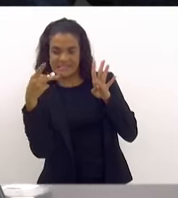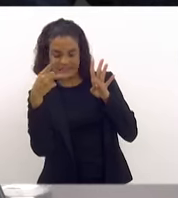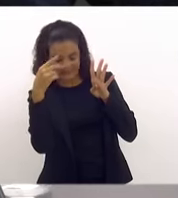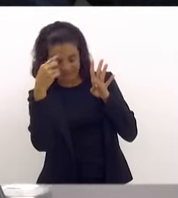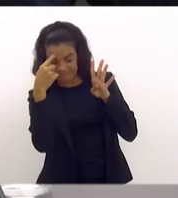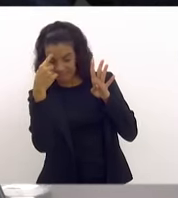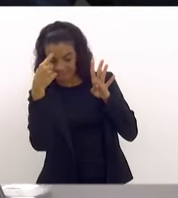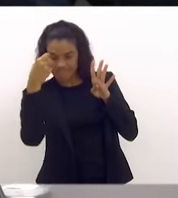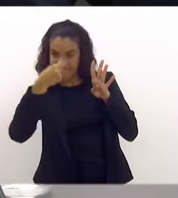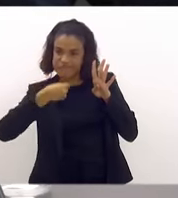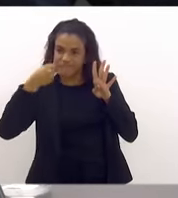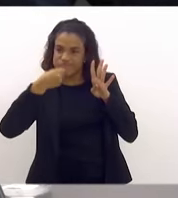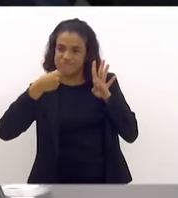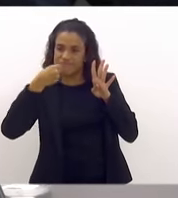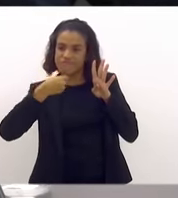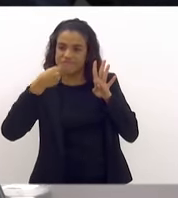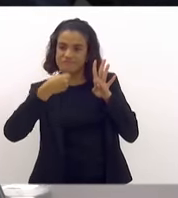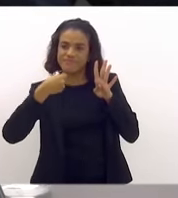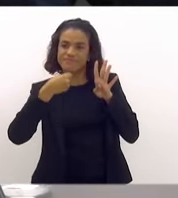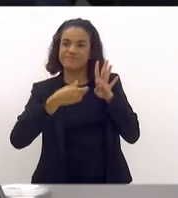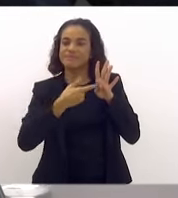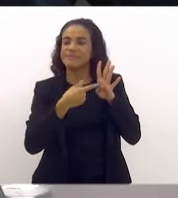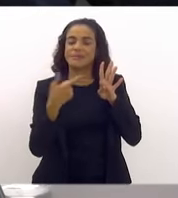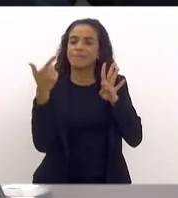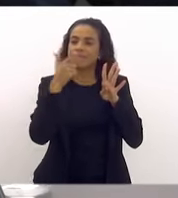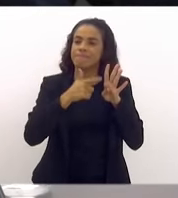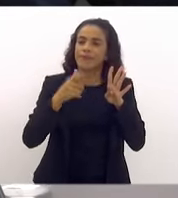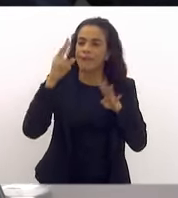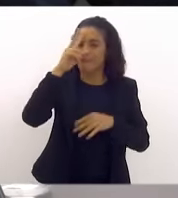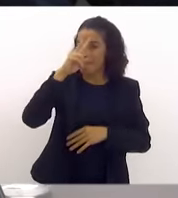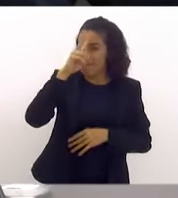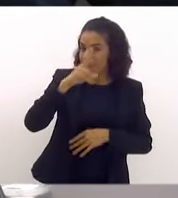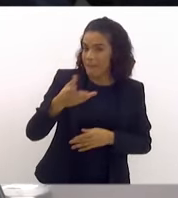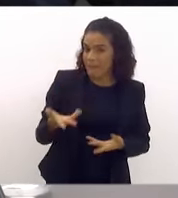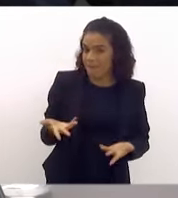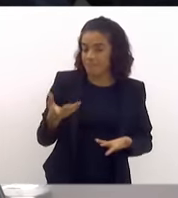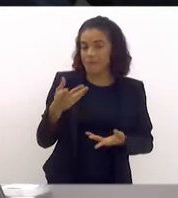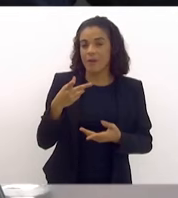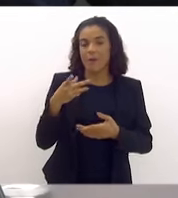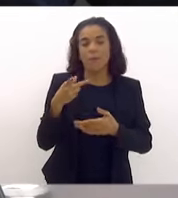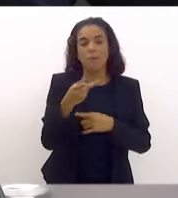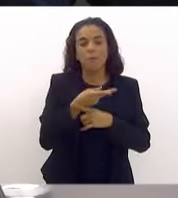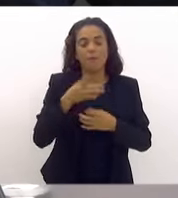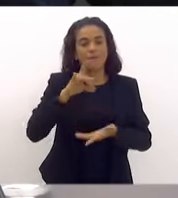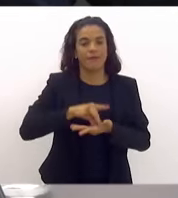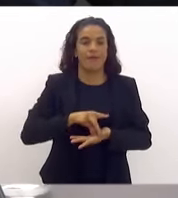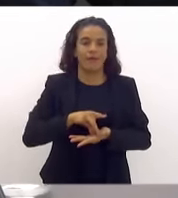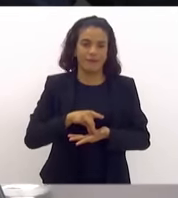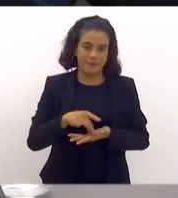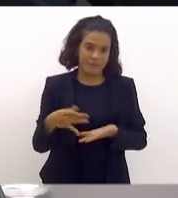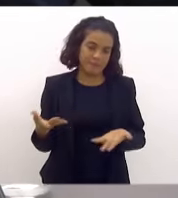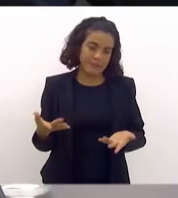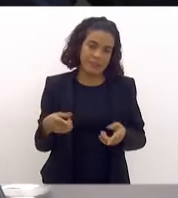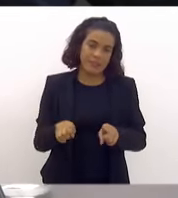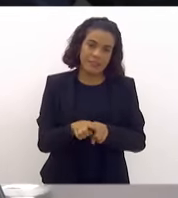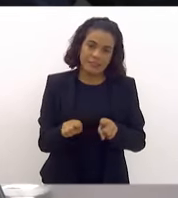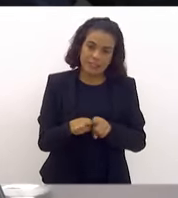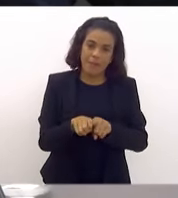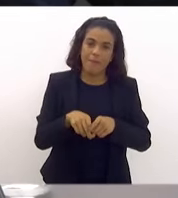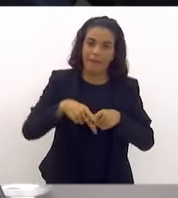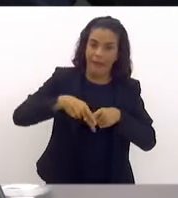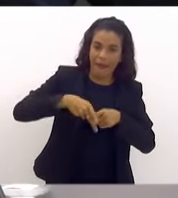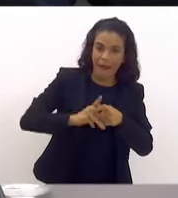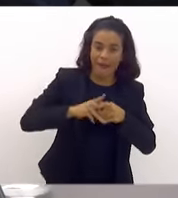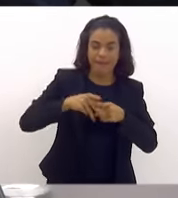todos os meios de investigação possíveis para buscar a verdade real e sim buscar a reparação aquela